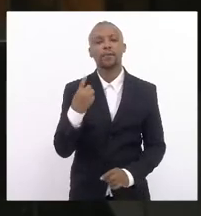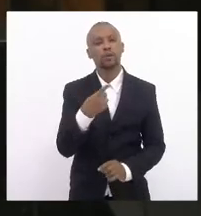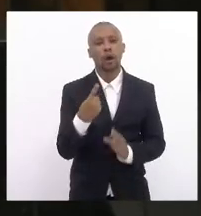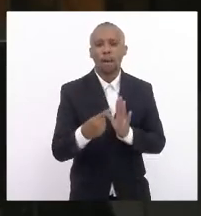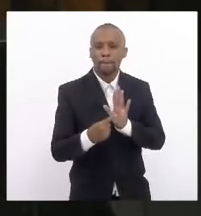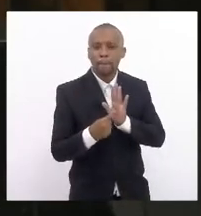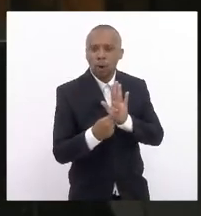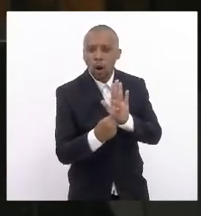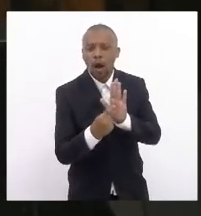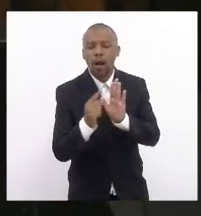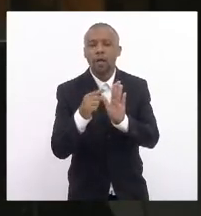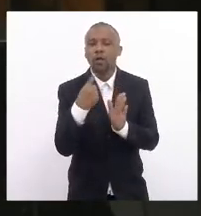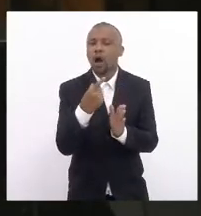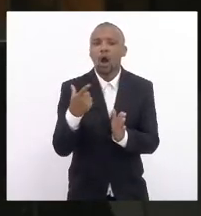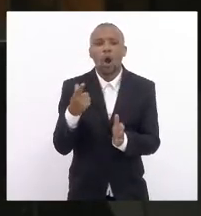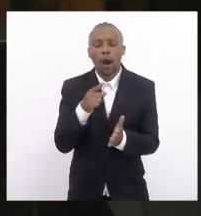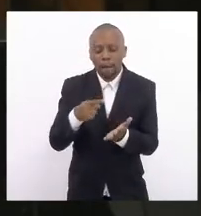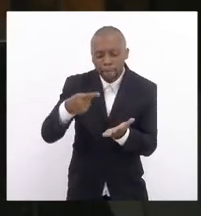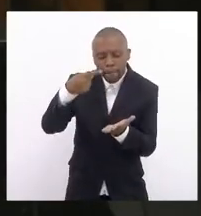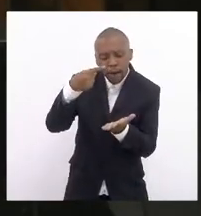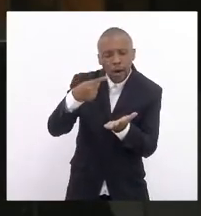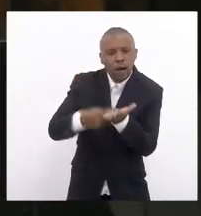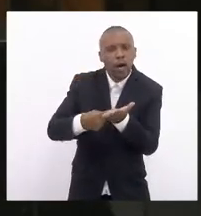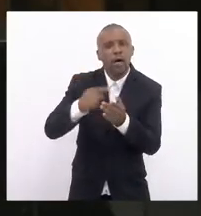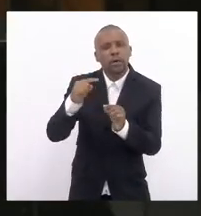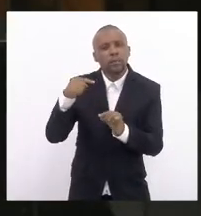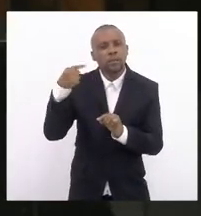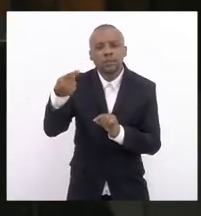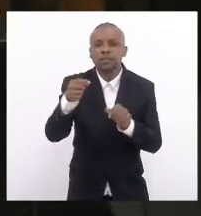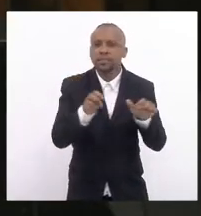que pudesse programar, quem sabe para a semana que vem,